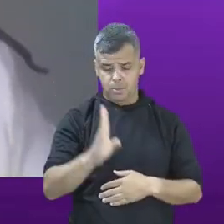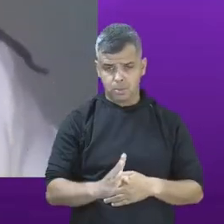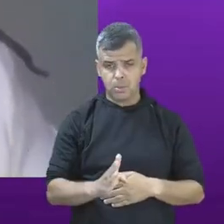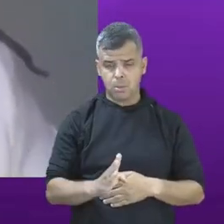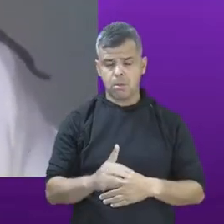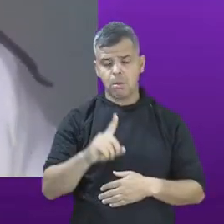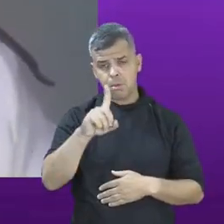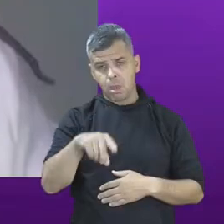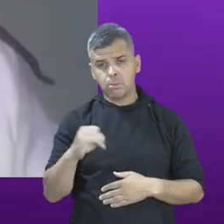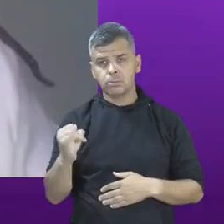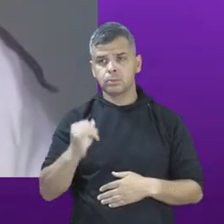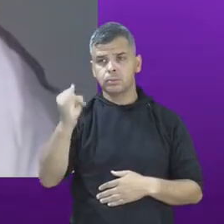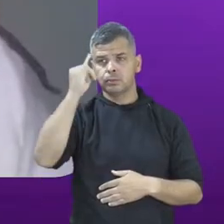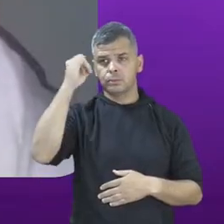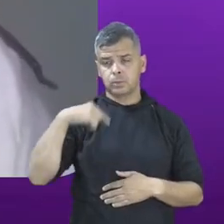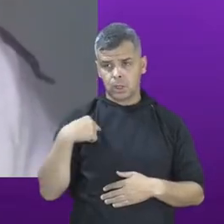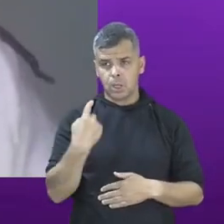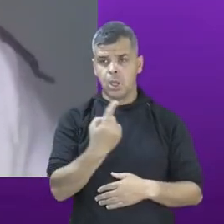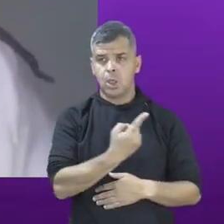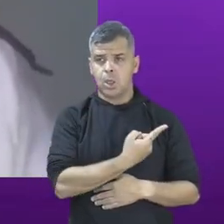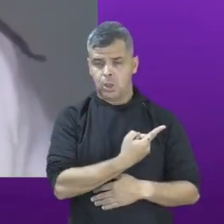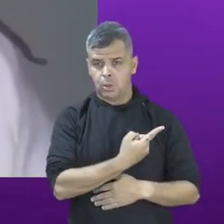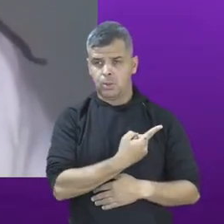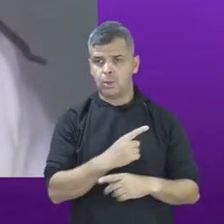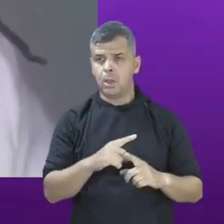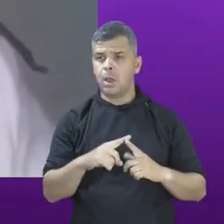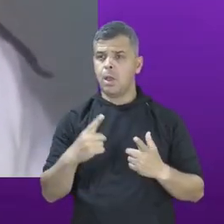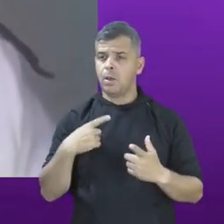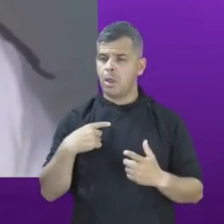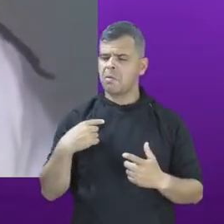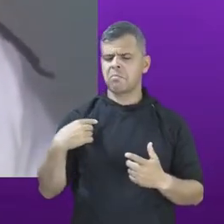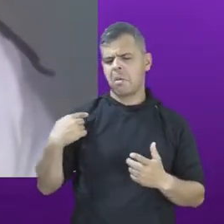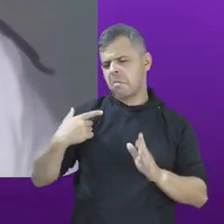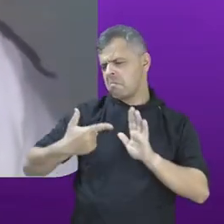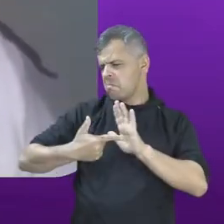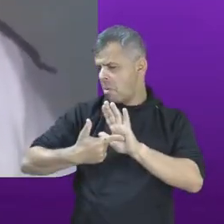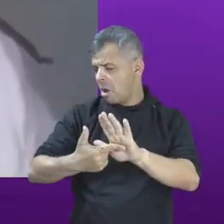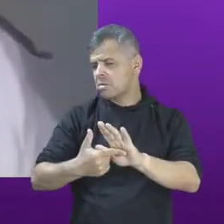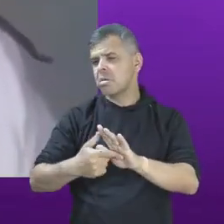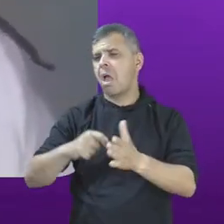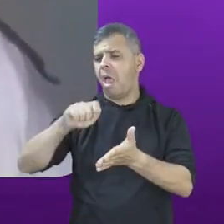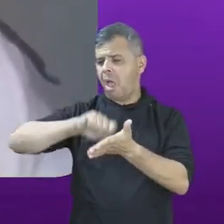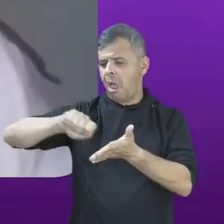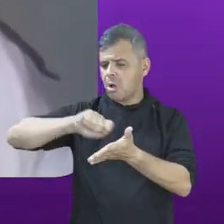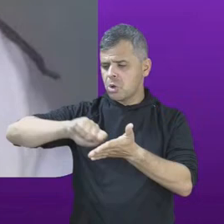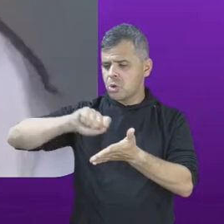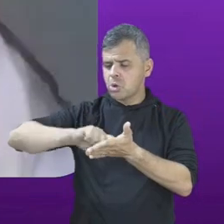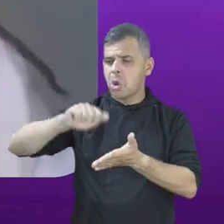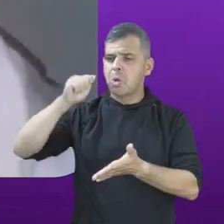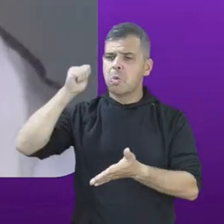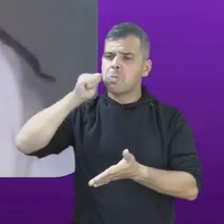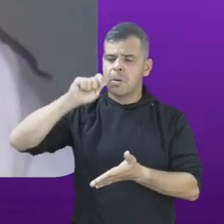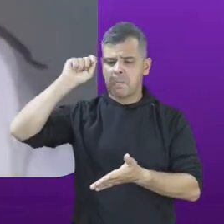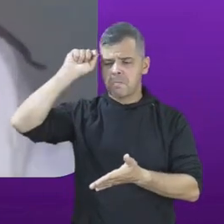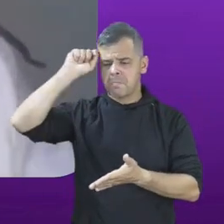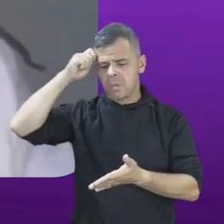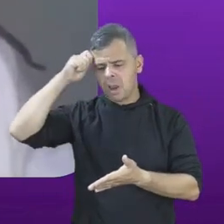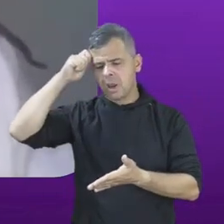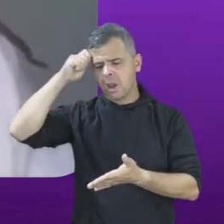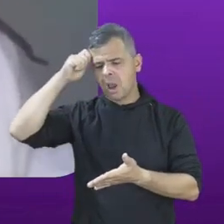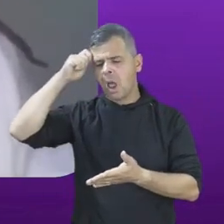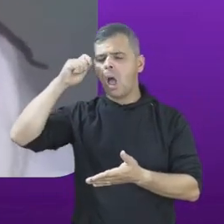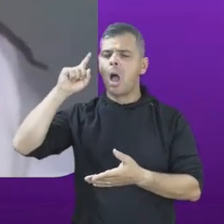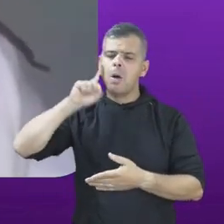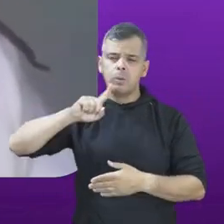é muito importante, né? A gente traz as feministas norte-americanas que contribuem muito para a nossa